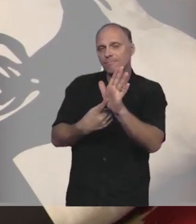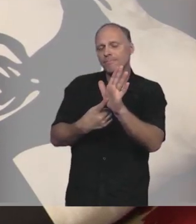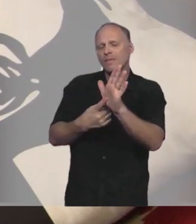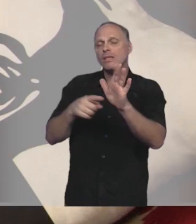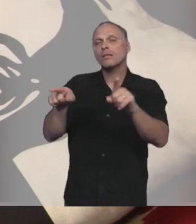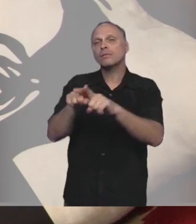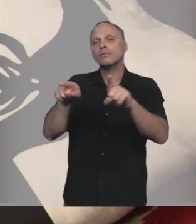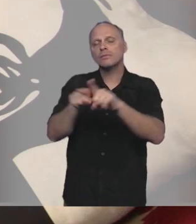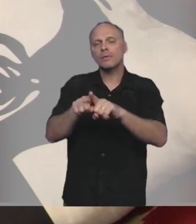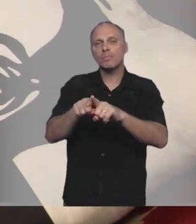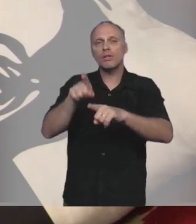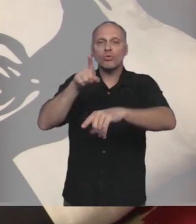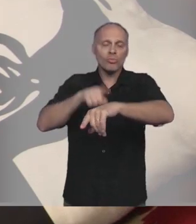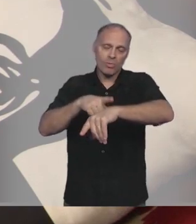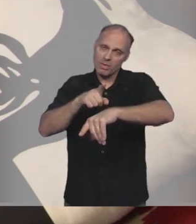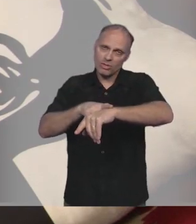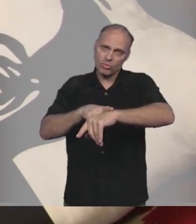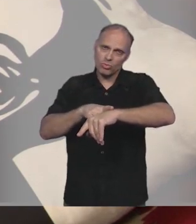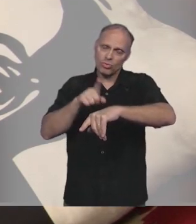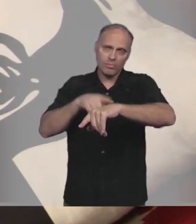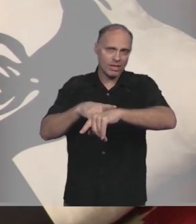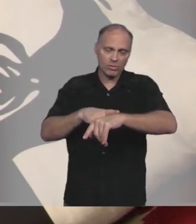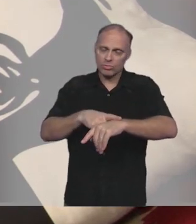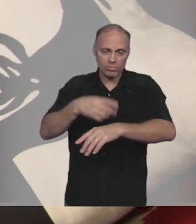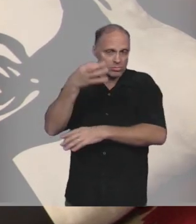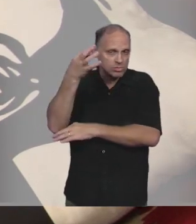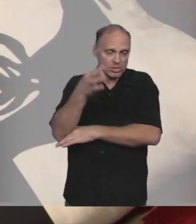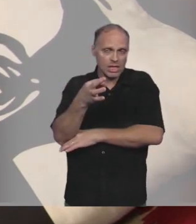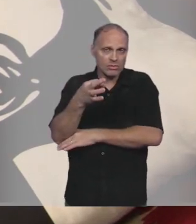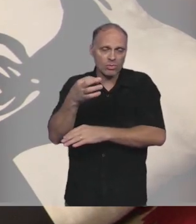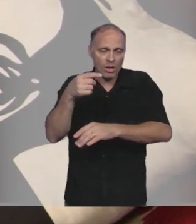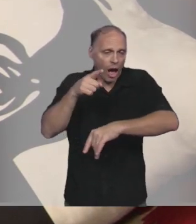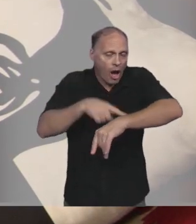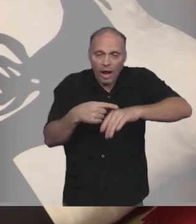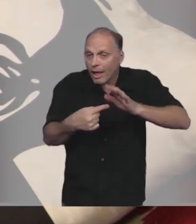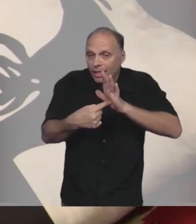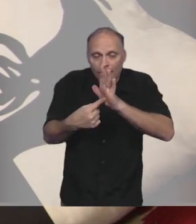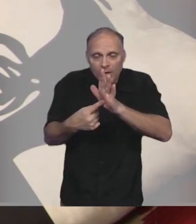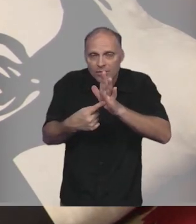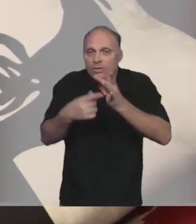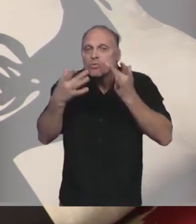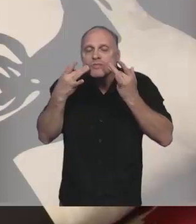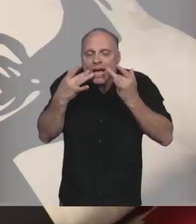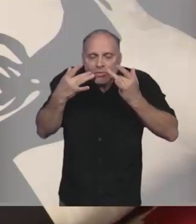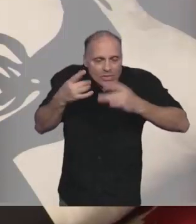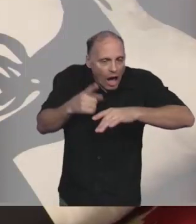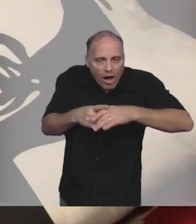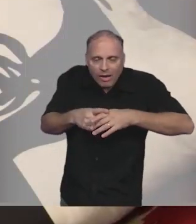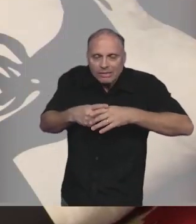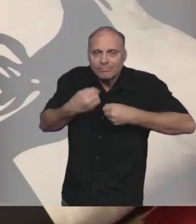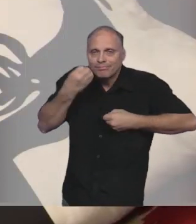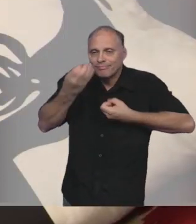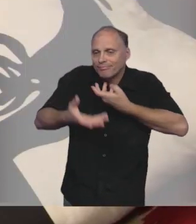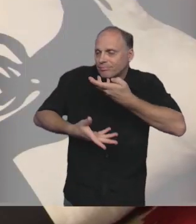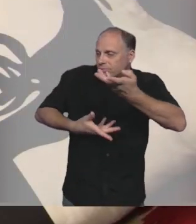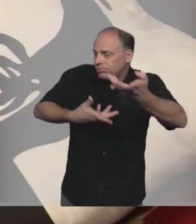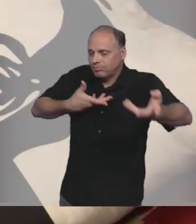acontecendo e no momento pontual da própria apresentação, né?